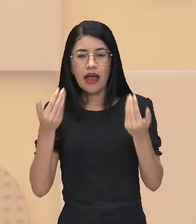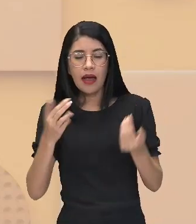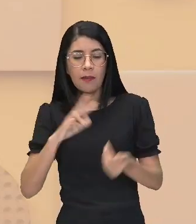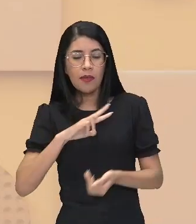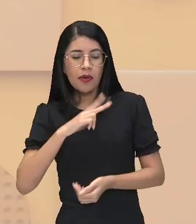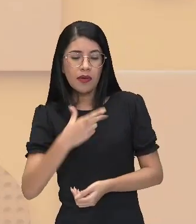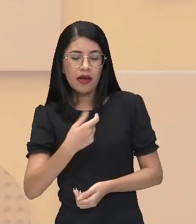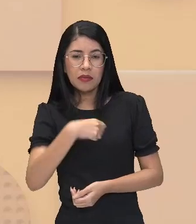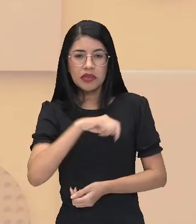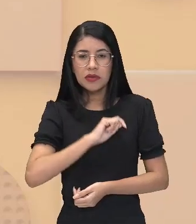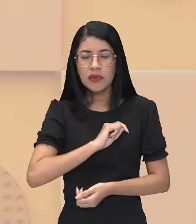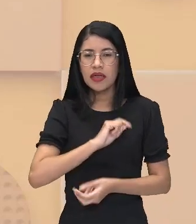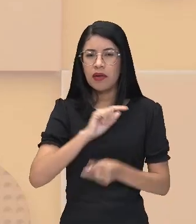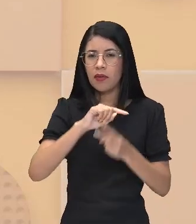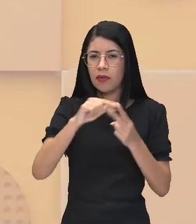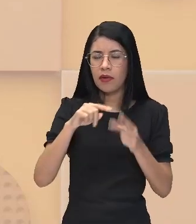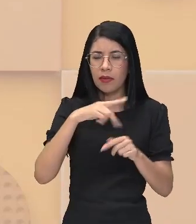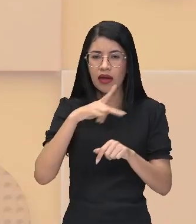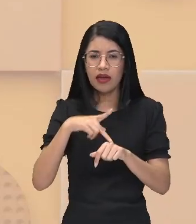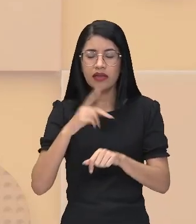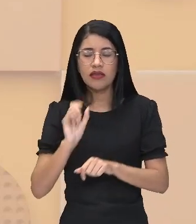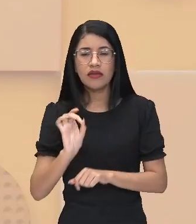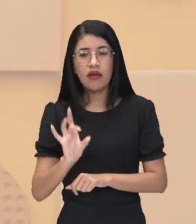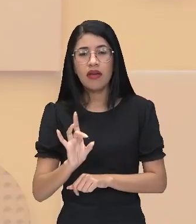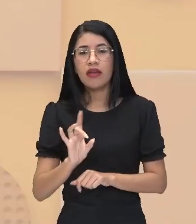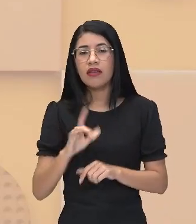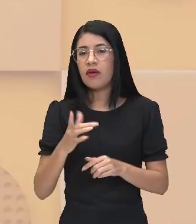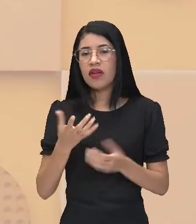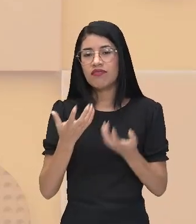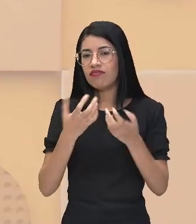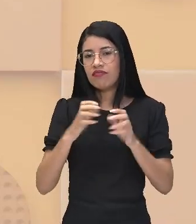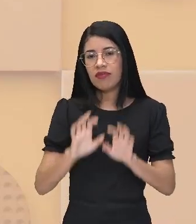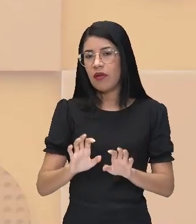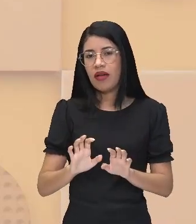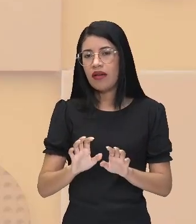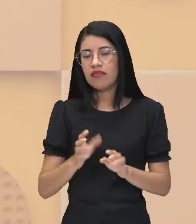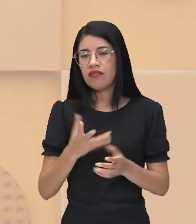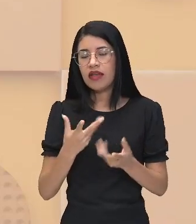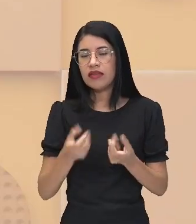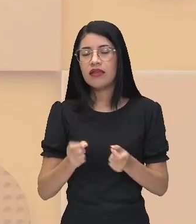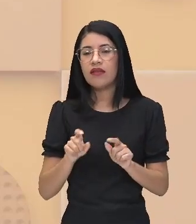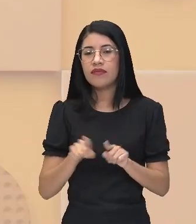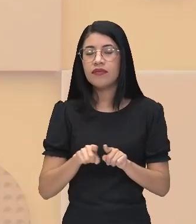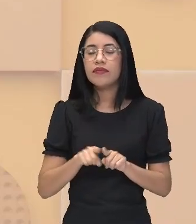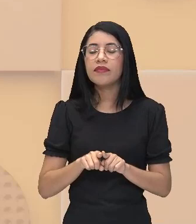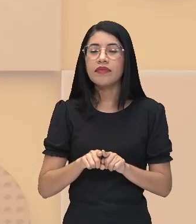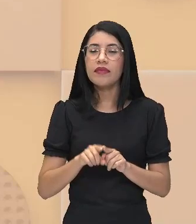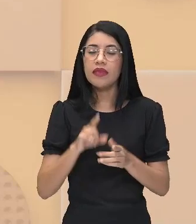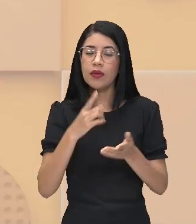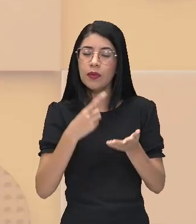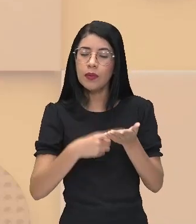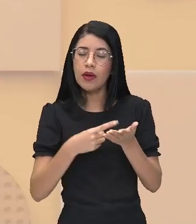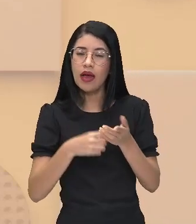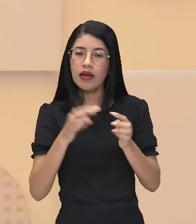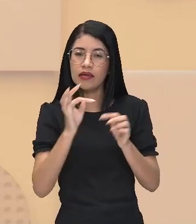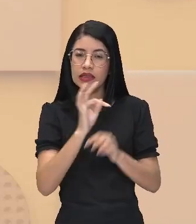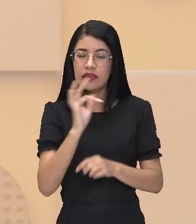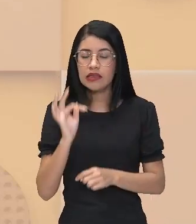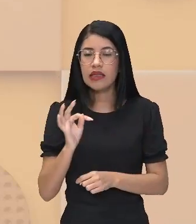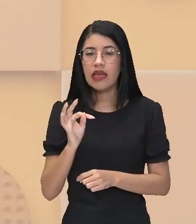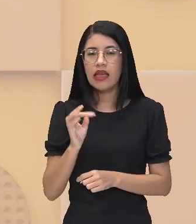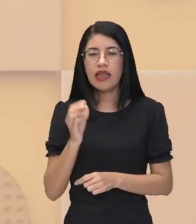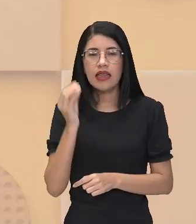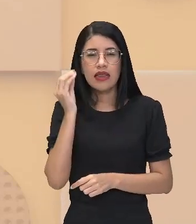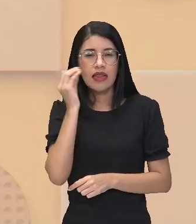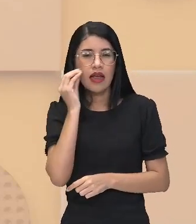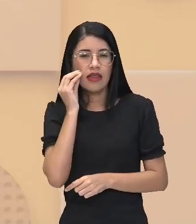e Espanha. Então não vão levar em consideração os termos do Tratado de Tordesilhas. E na tentativa de buscar